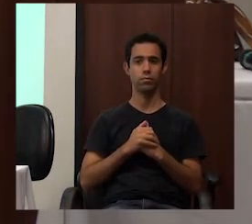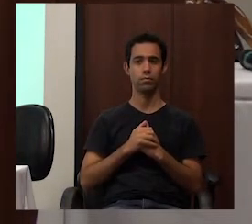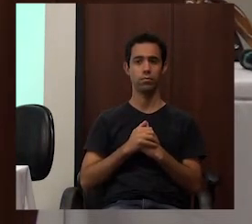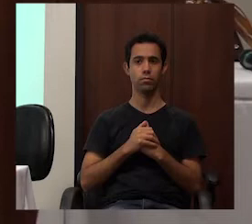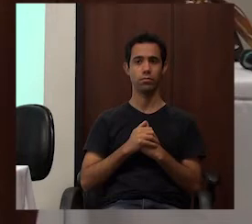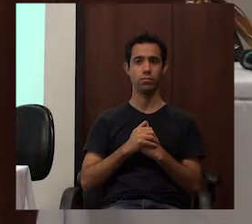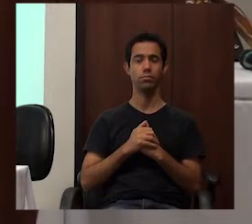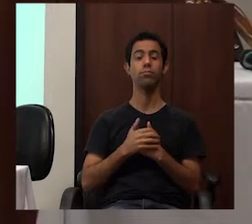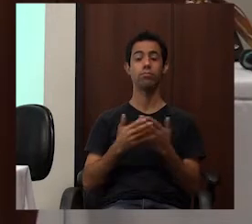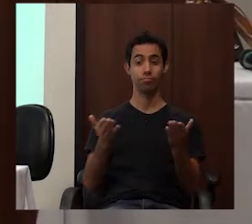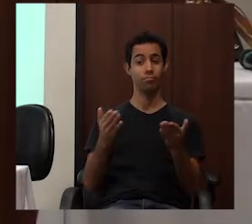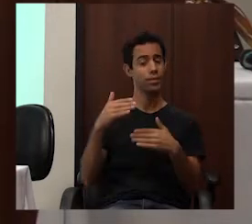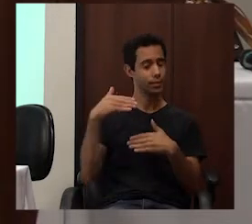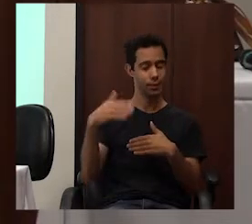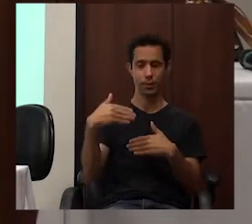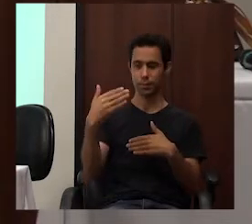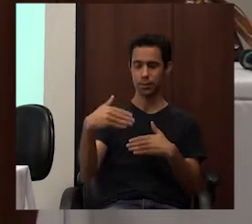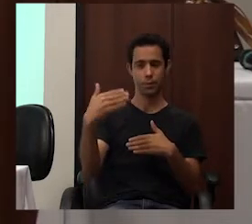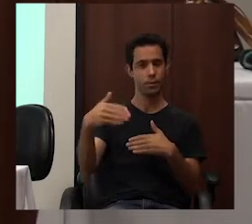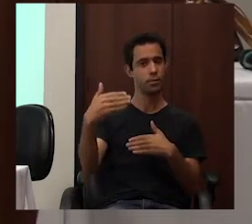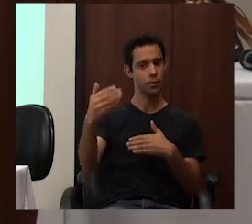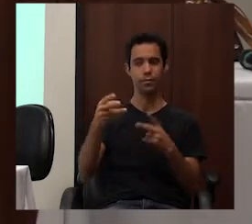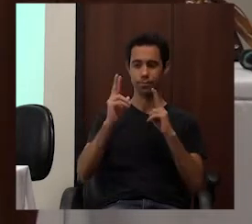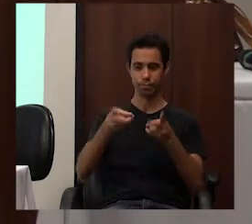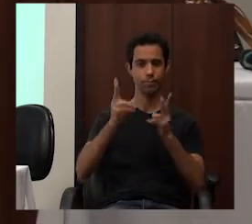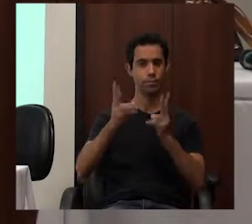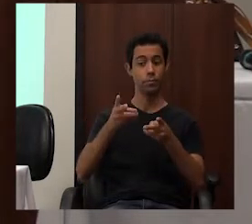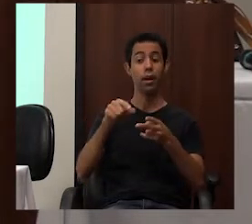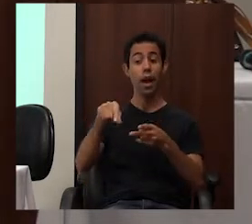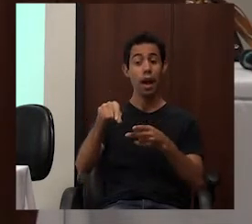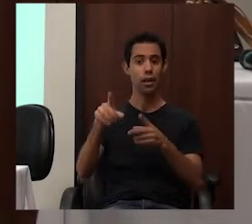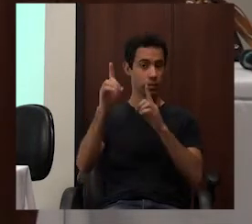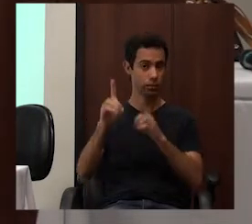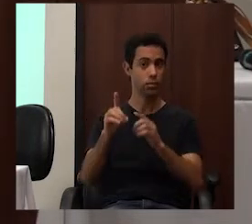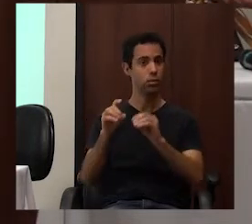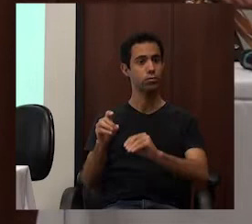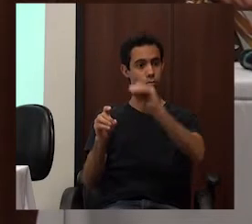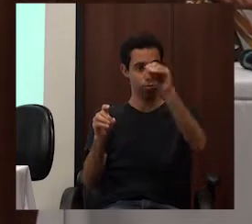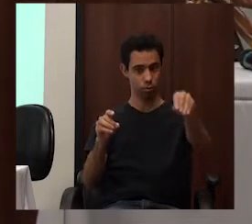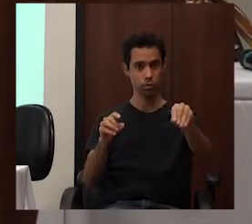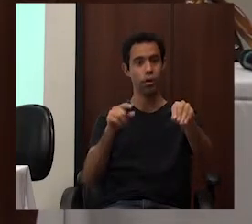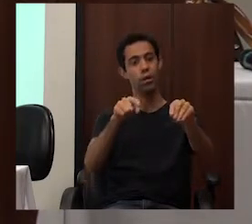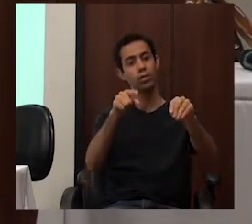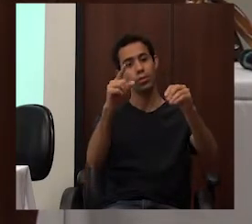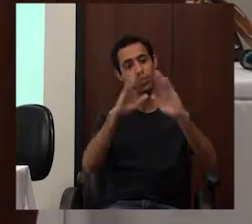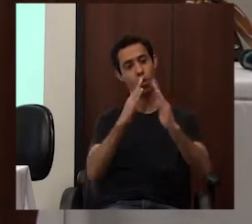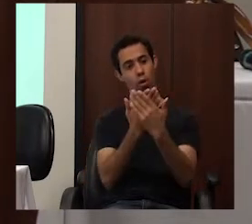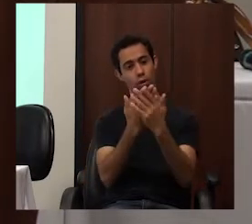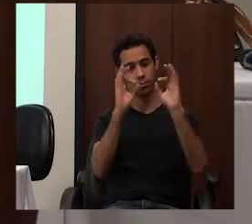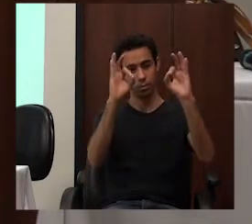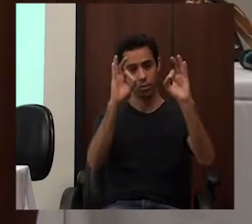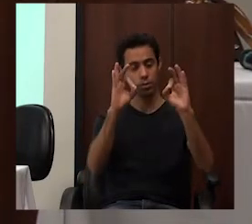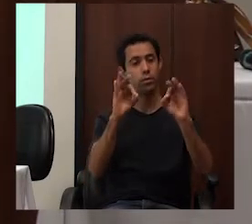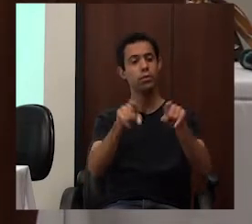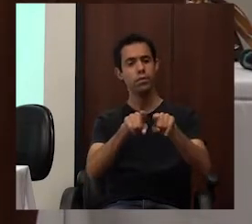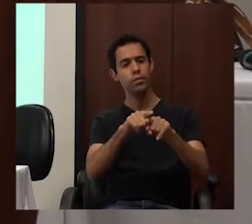ciclo acaba se repetindo, né? Essa criança sai da escola, vai para uma escola especial, onde tem pessoas